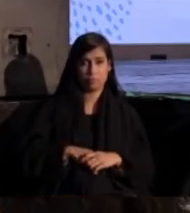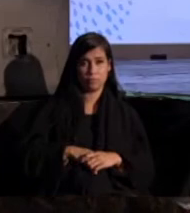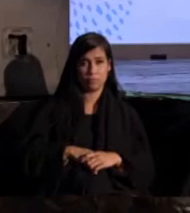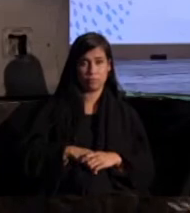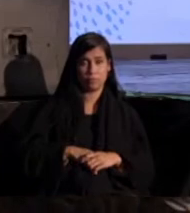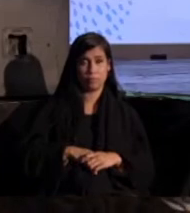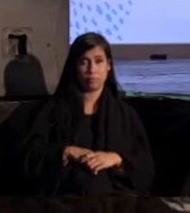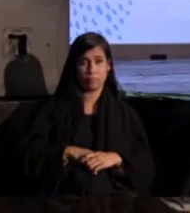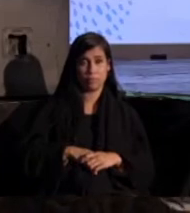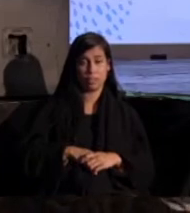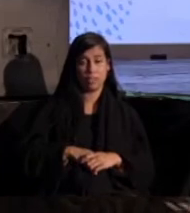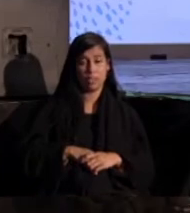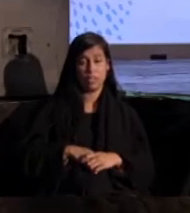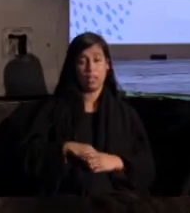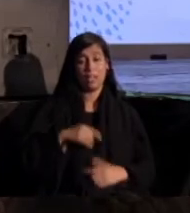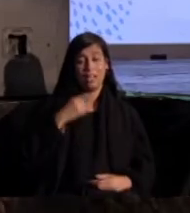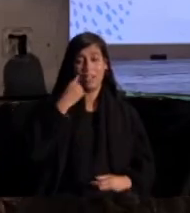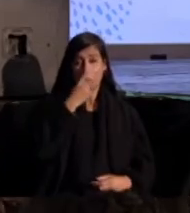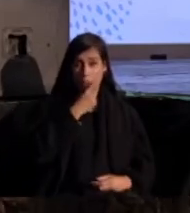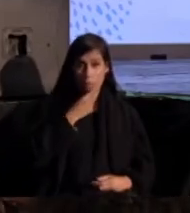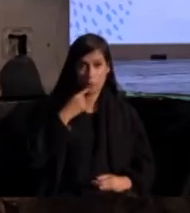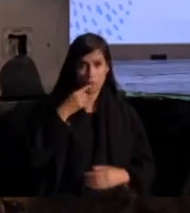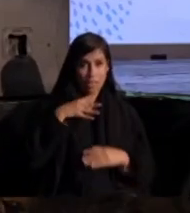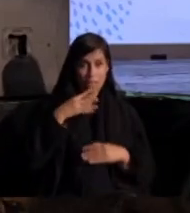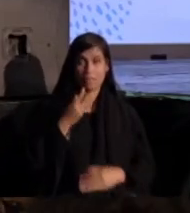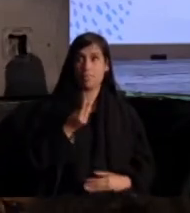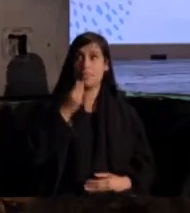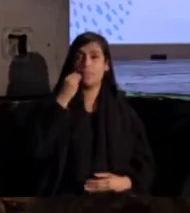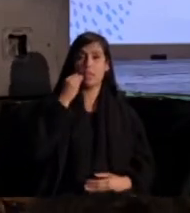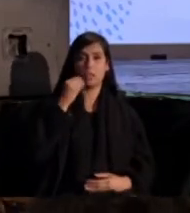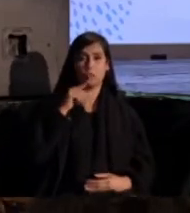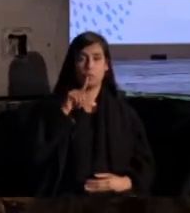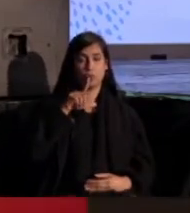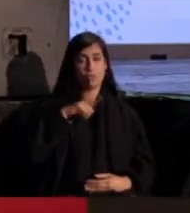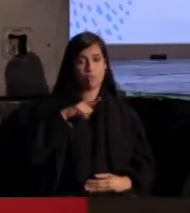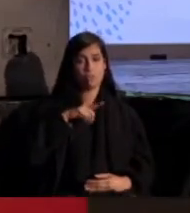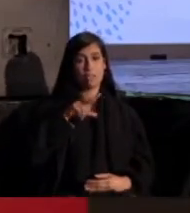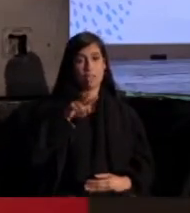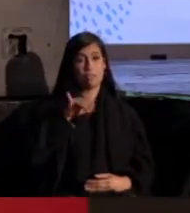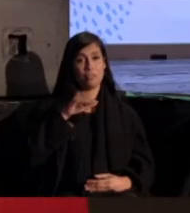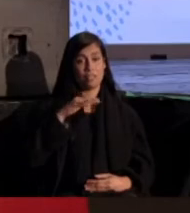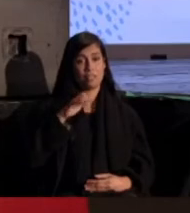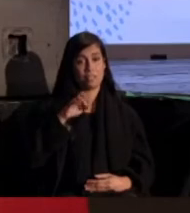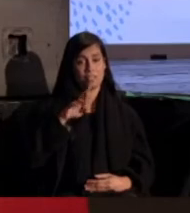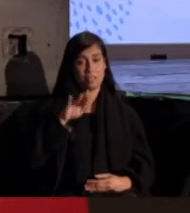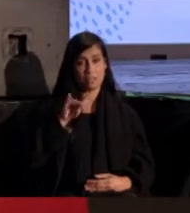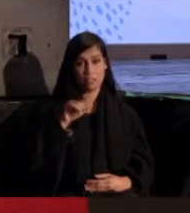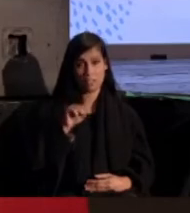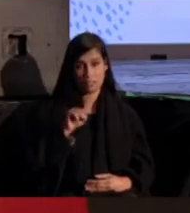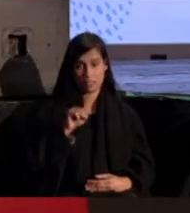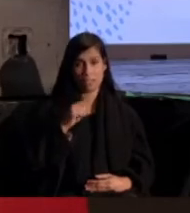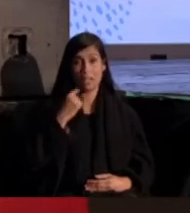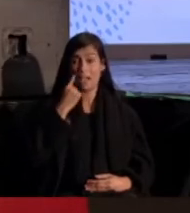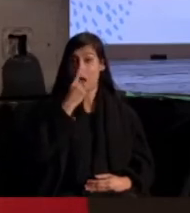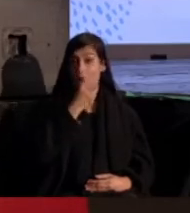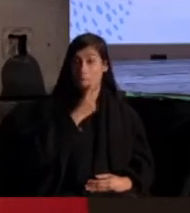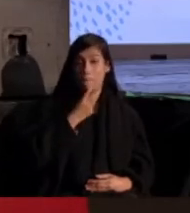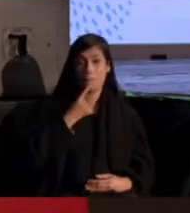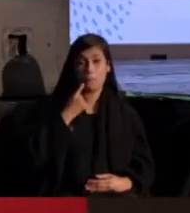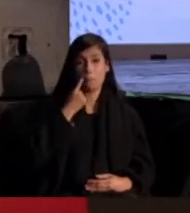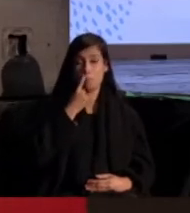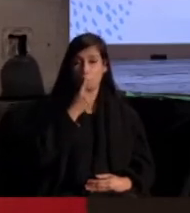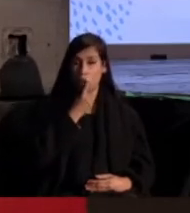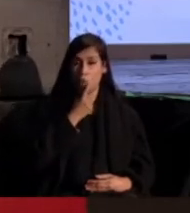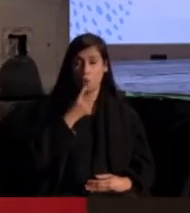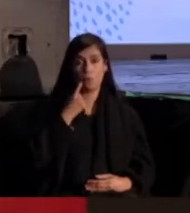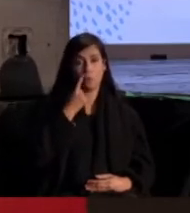são as vísceras da boca, né? E pensar que falamos pelas vísceras, né? E pensar que a boca sendo